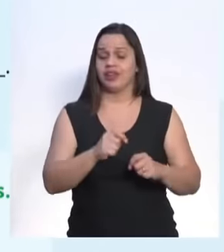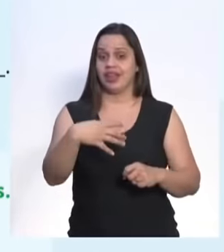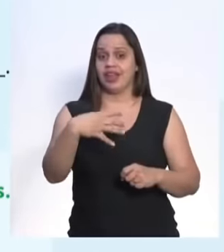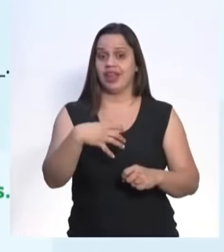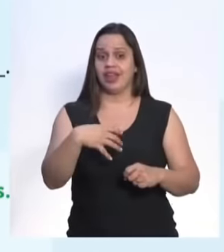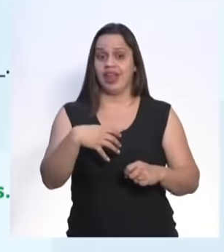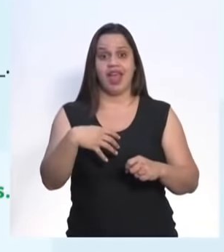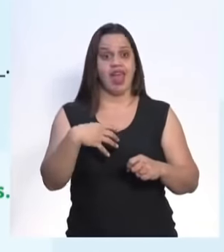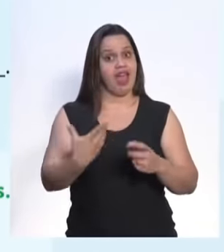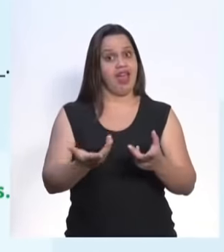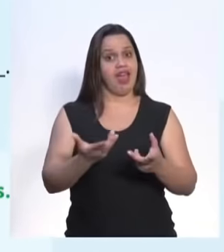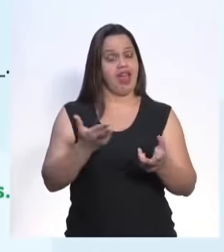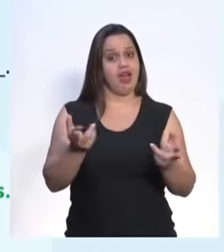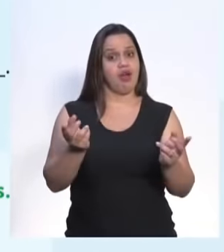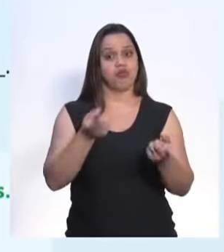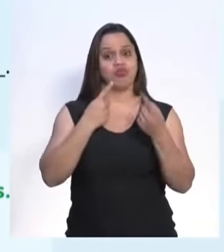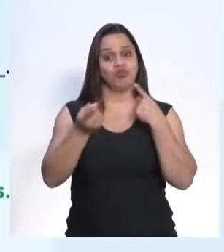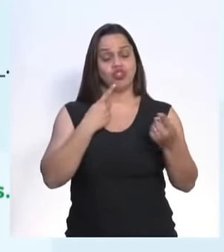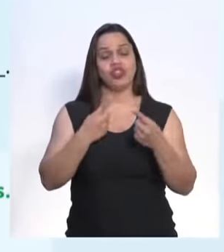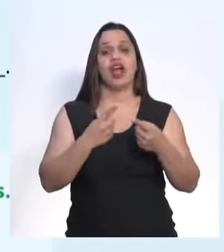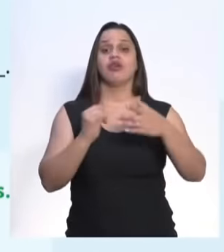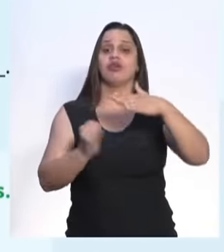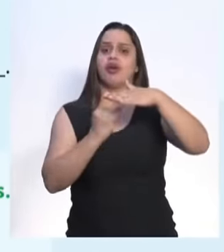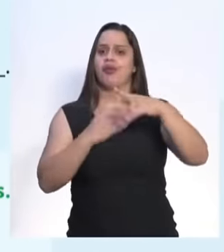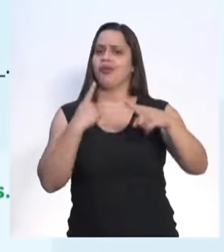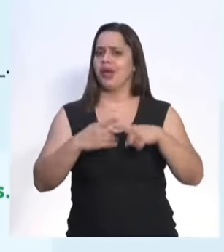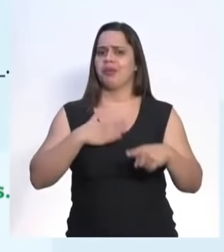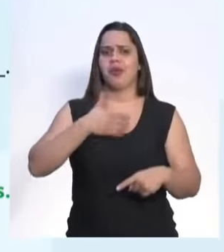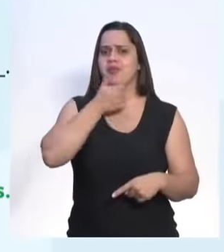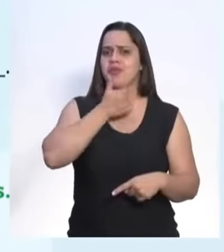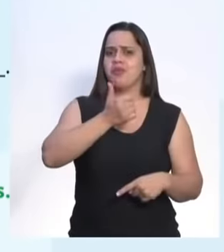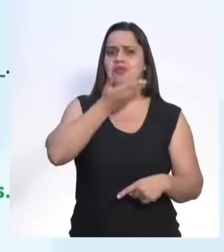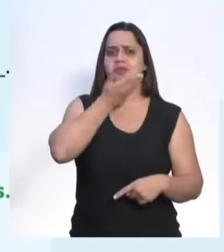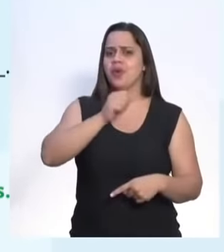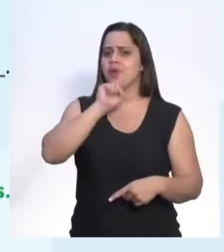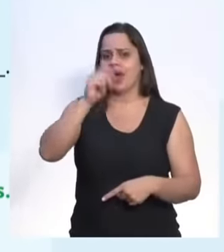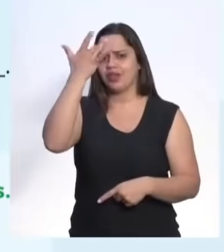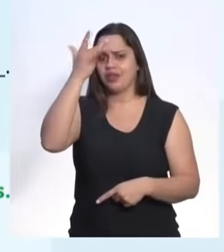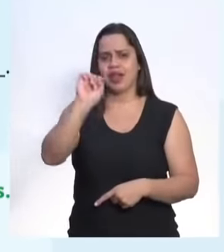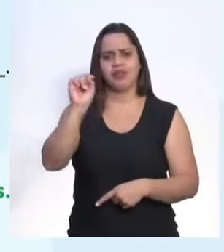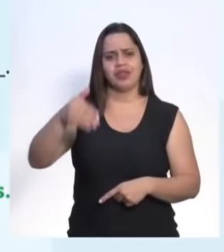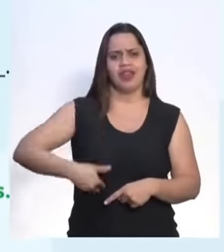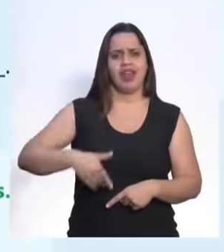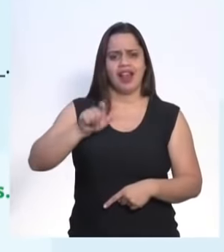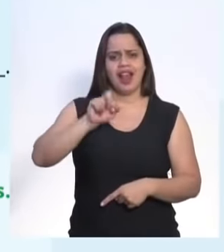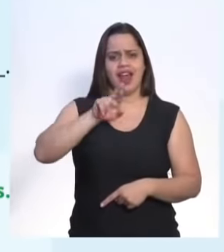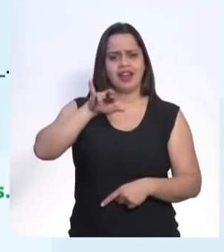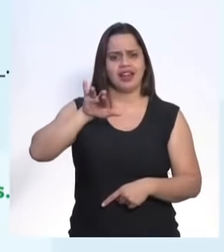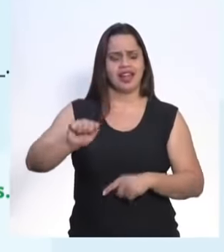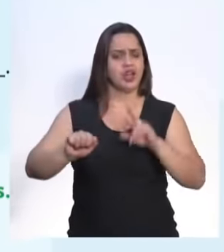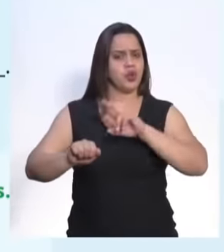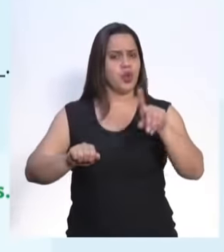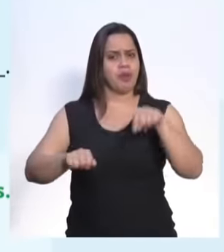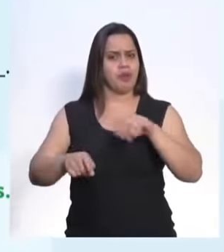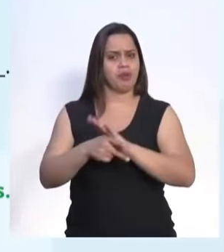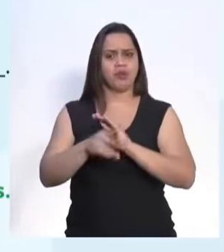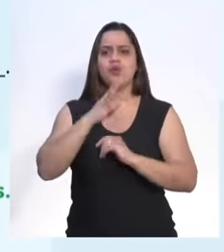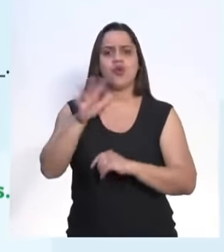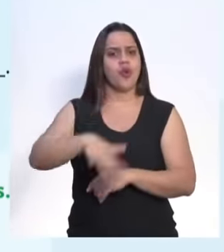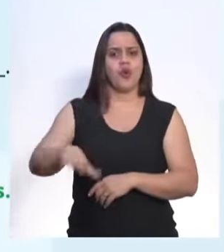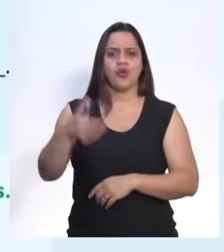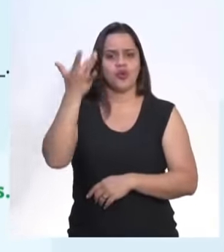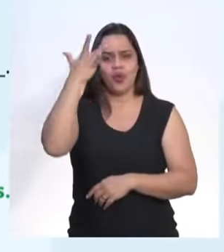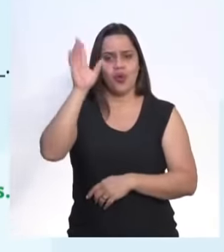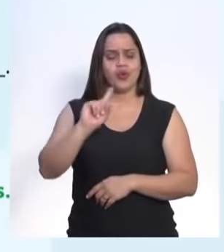informal. Então, talvez, é o que eu falei, meu pai não sabe nem o que é larica, não é o contexto dele, não é a situação que ele usava, não eram as gírias que ele utilizava,